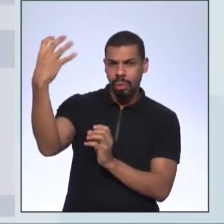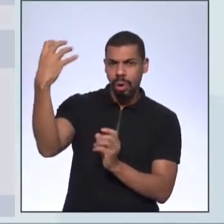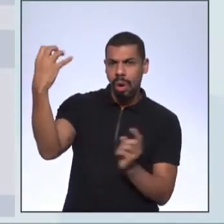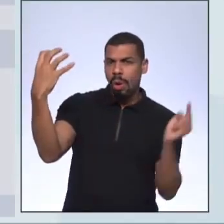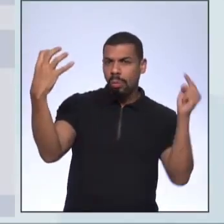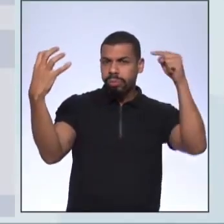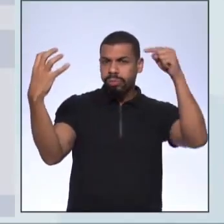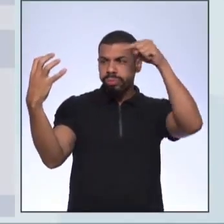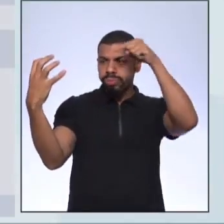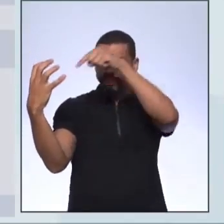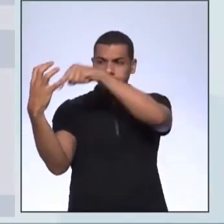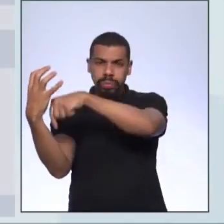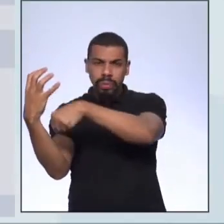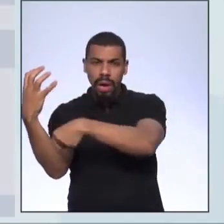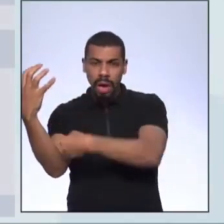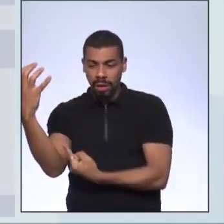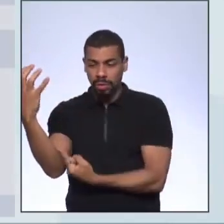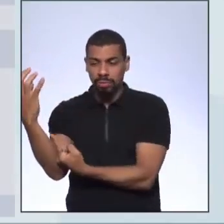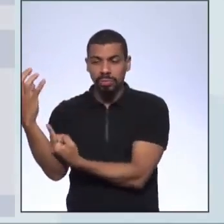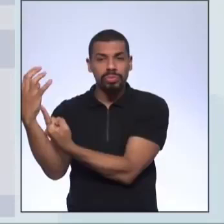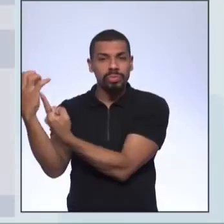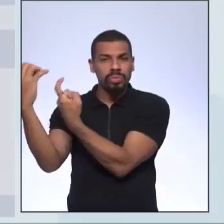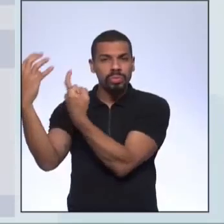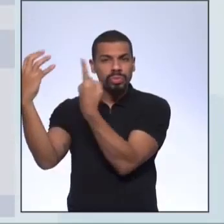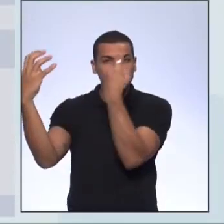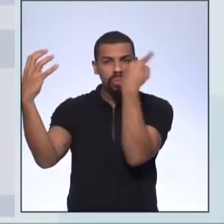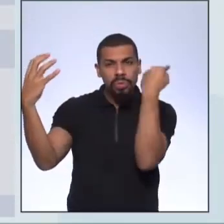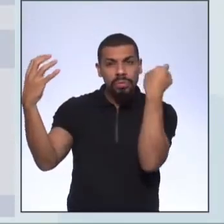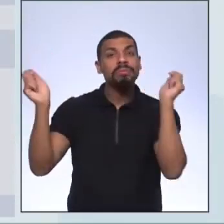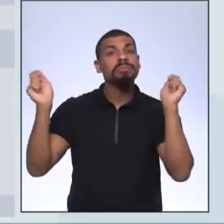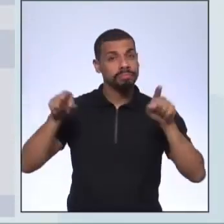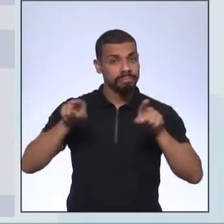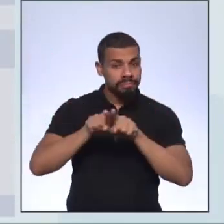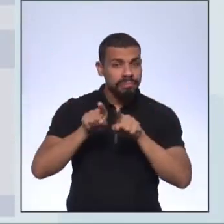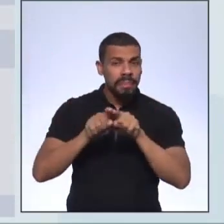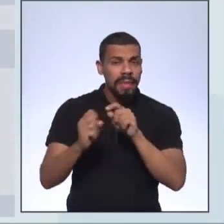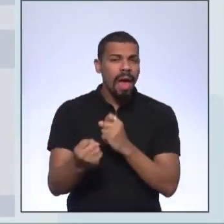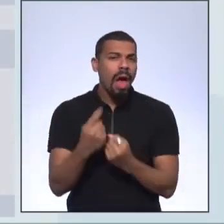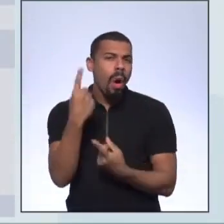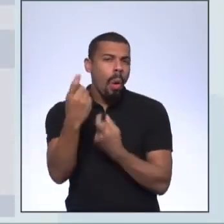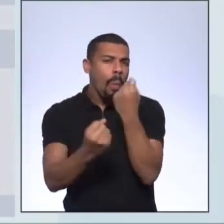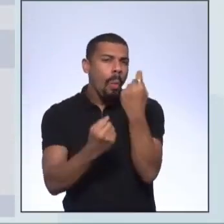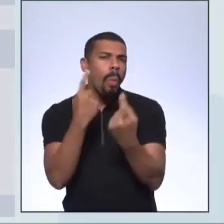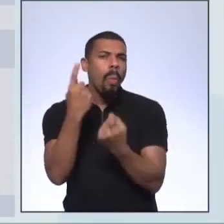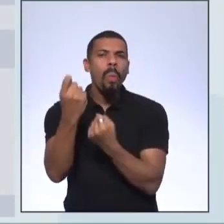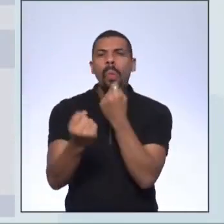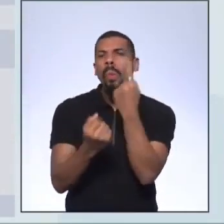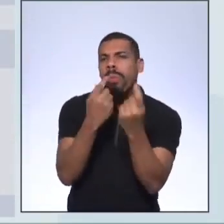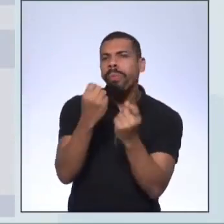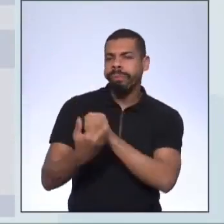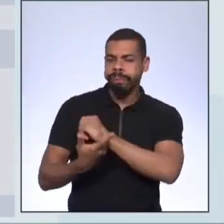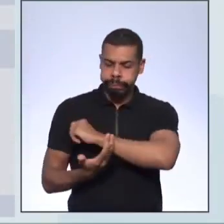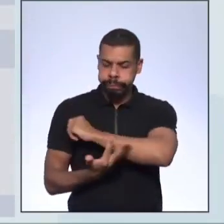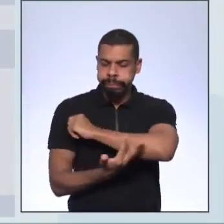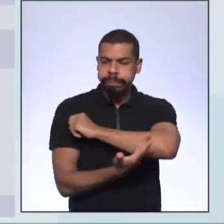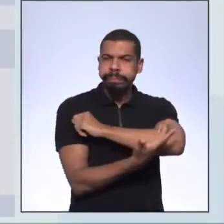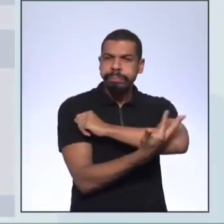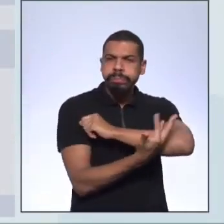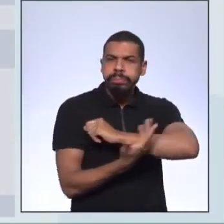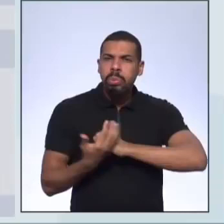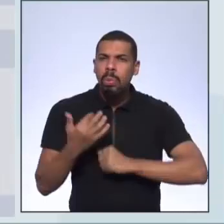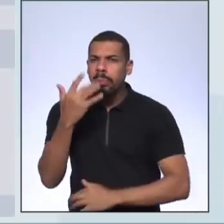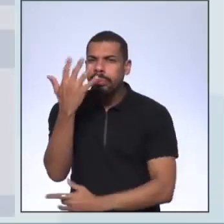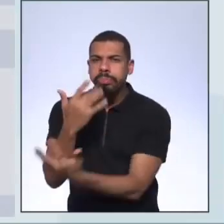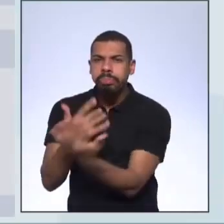ali, produtor na produção do próprio alimento. Porém, existem algumas plantas que são parasitas, né?